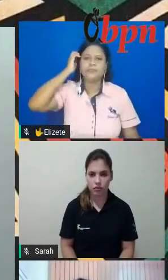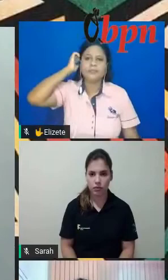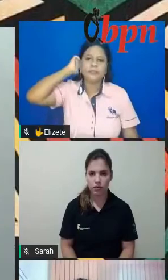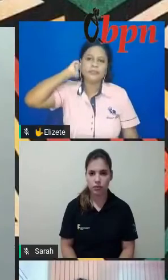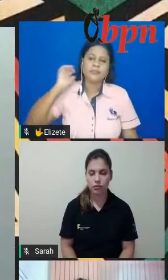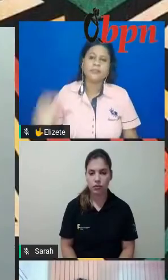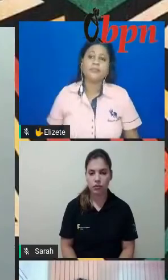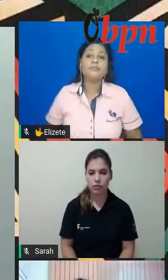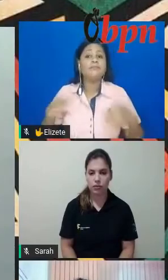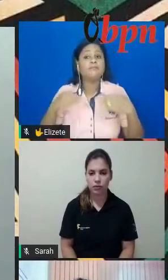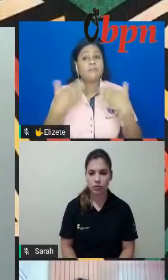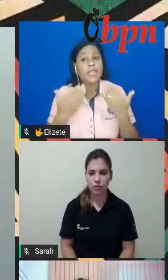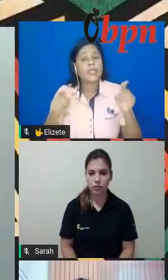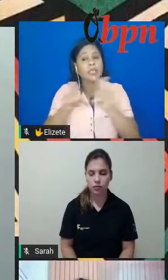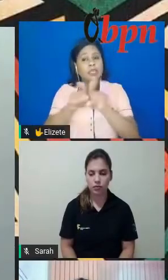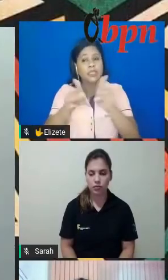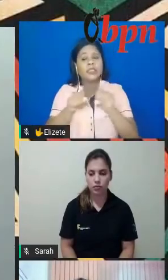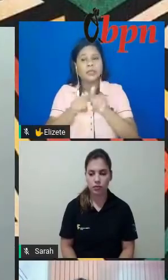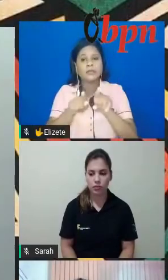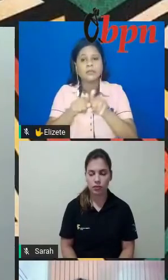mora